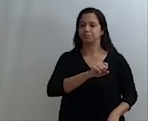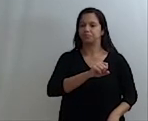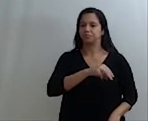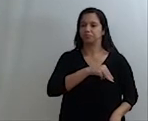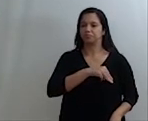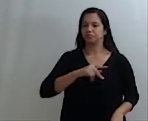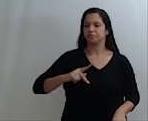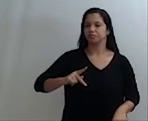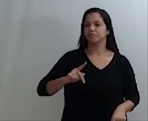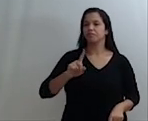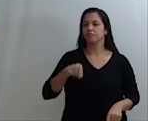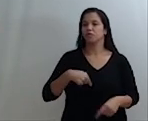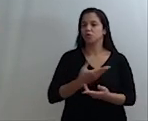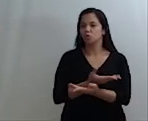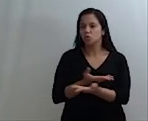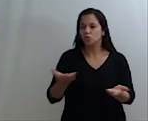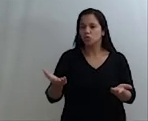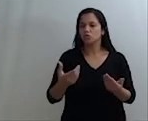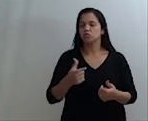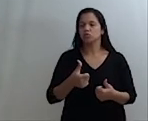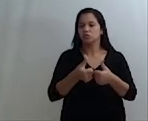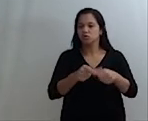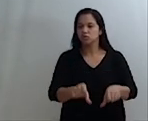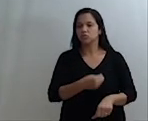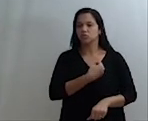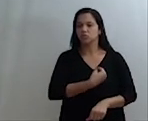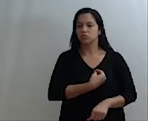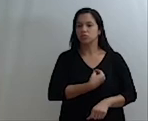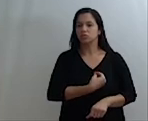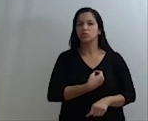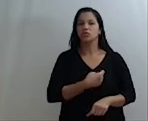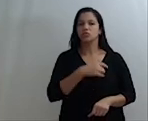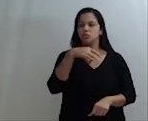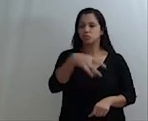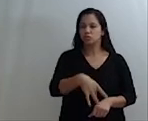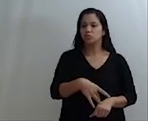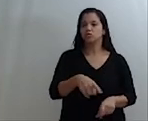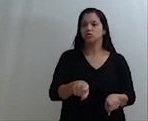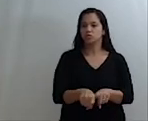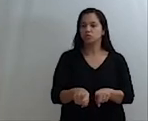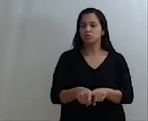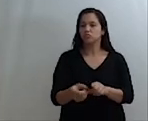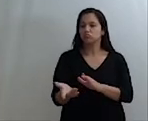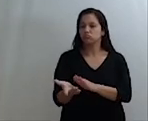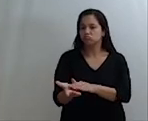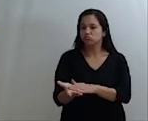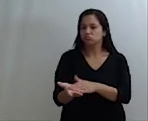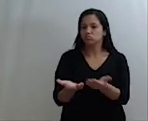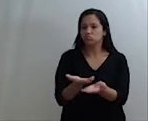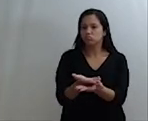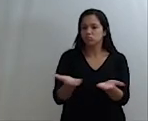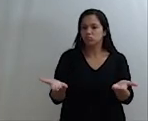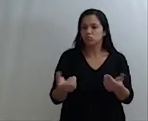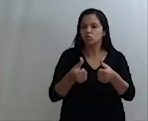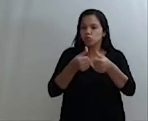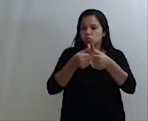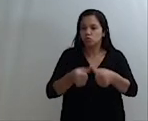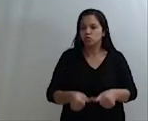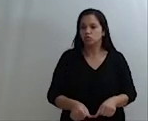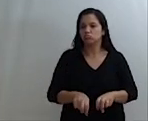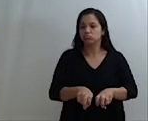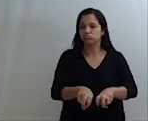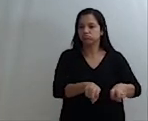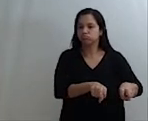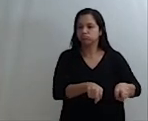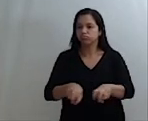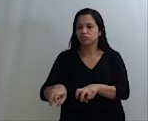esta sessão virtual por último e não menos importante cumprimento eventu da Justiça que muito contribuem